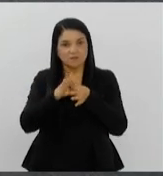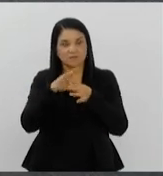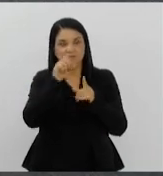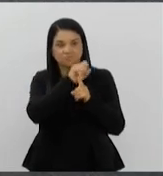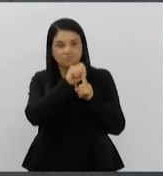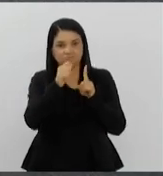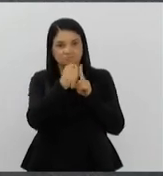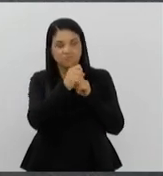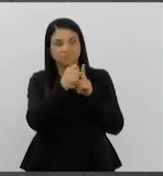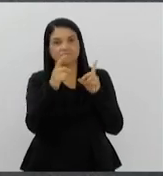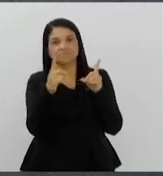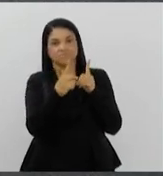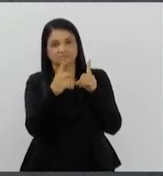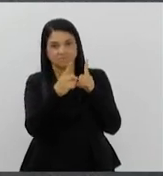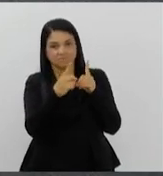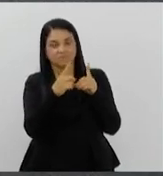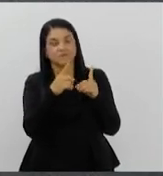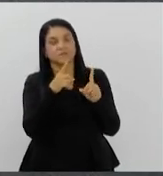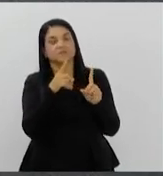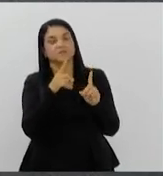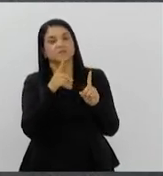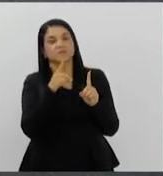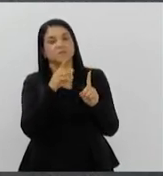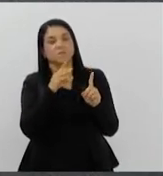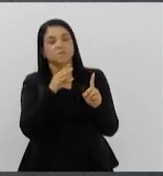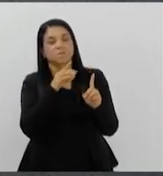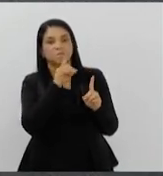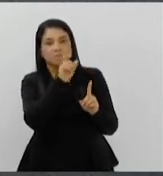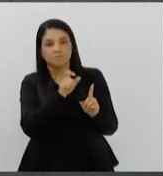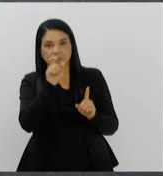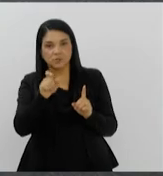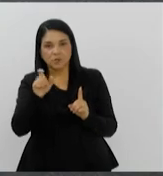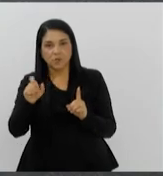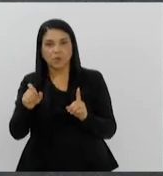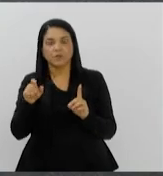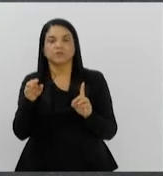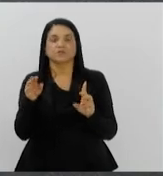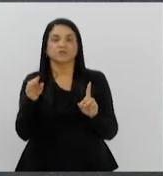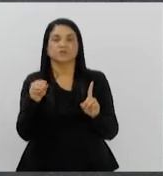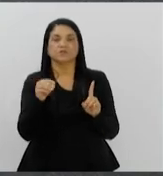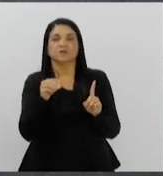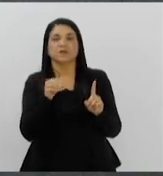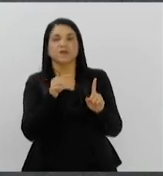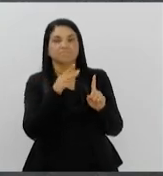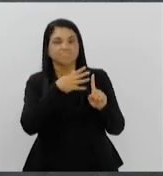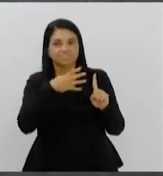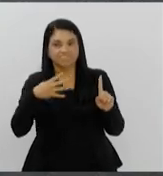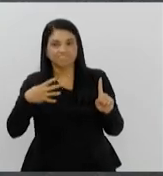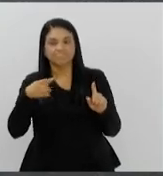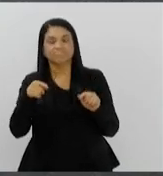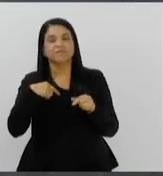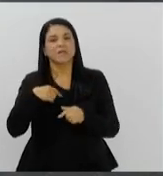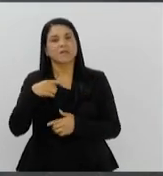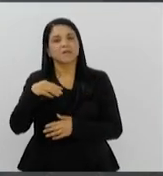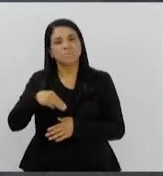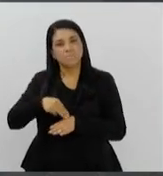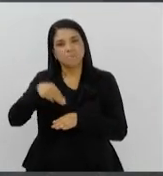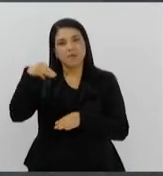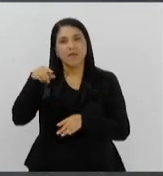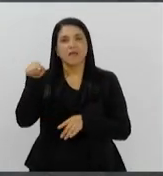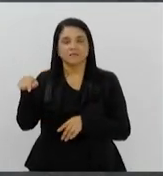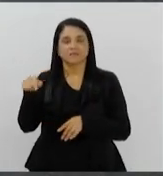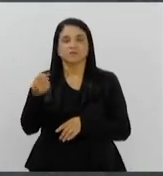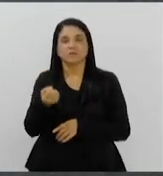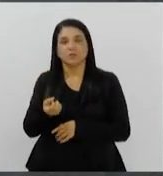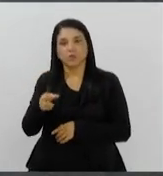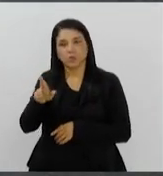para os mais vulneráveis precisa ser valorizada. É uma servidora de carreira, uma mulher mestra, doutora, em serviço